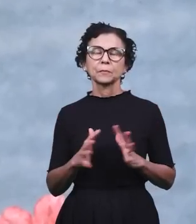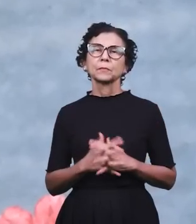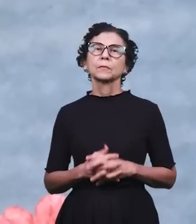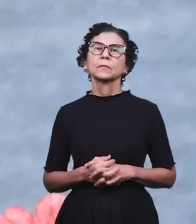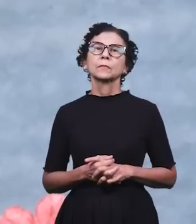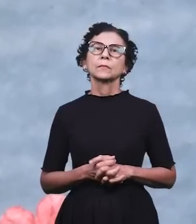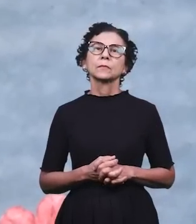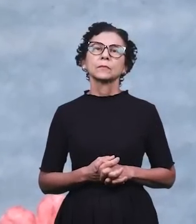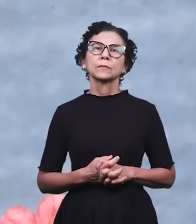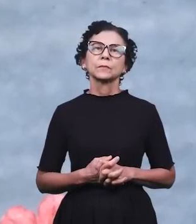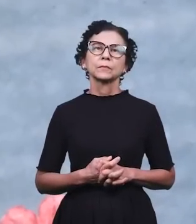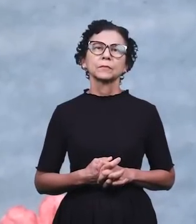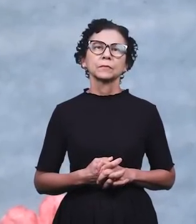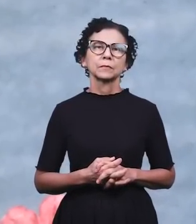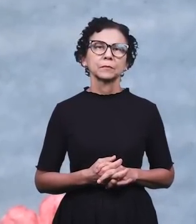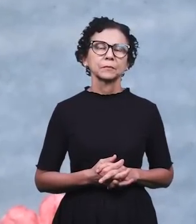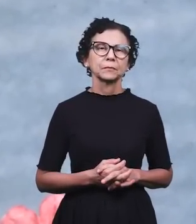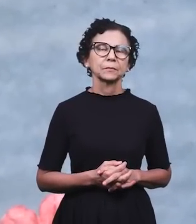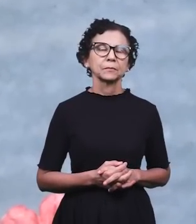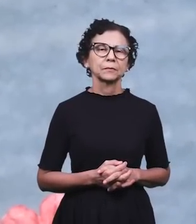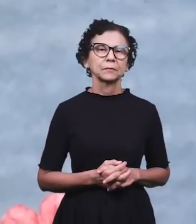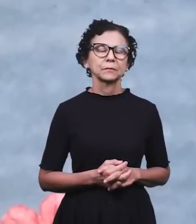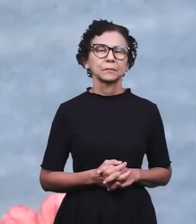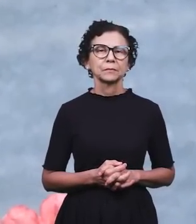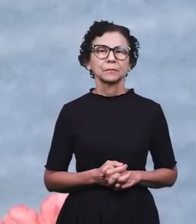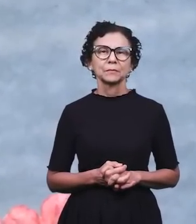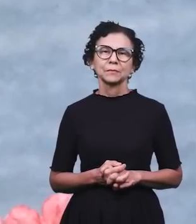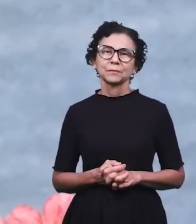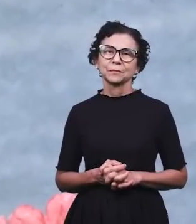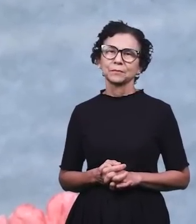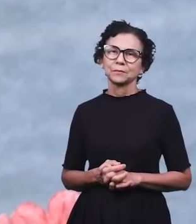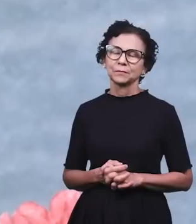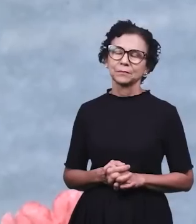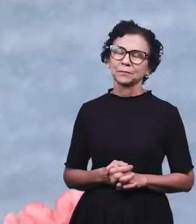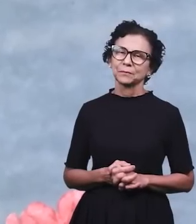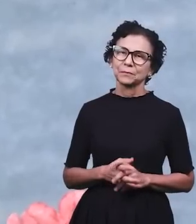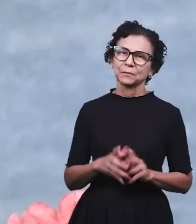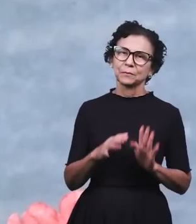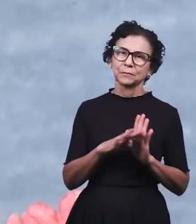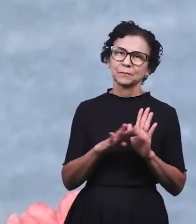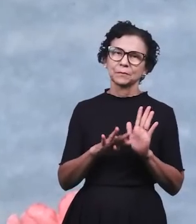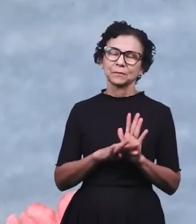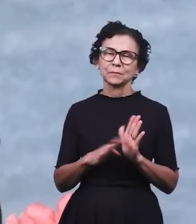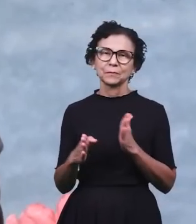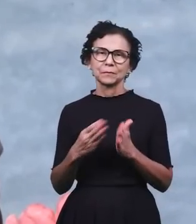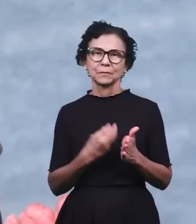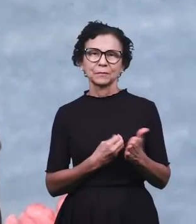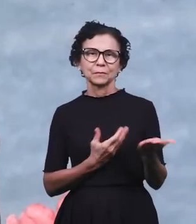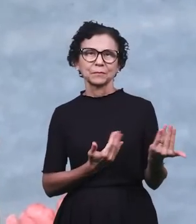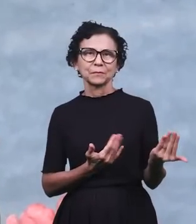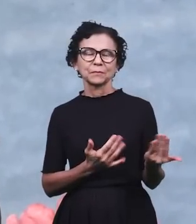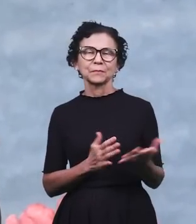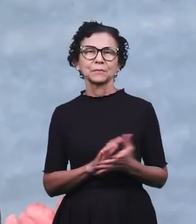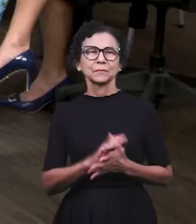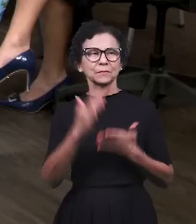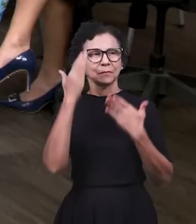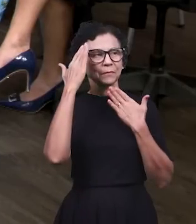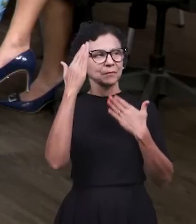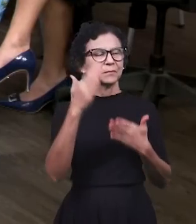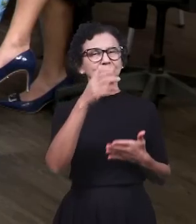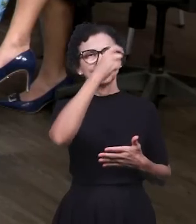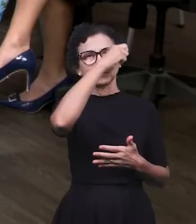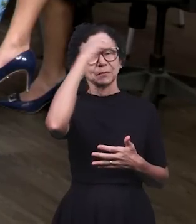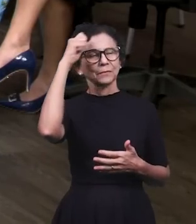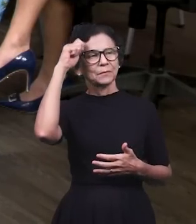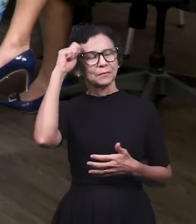edição do programa Os Dias da Minha Mocidade e eu quero começar agradecendo o pastor Amadeu pela